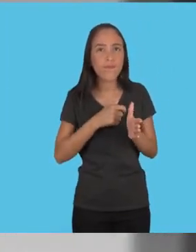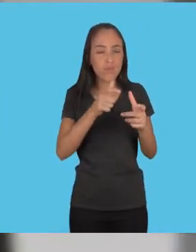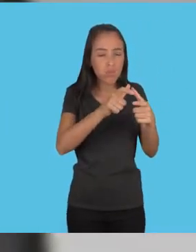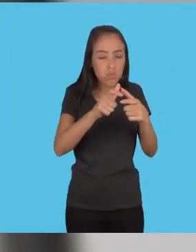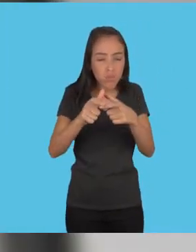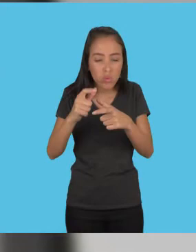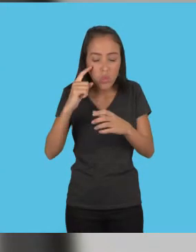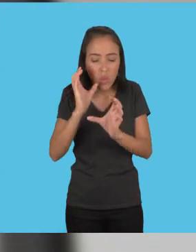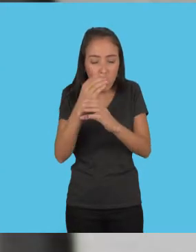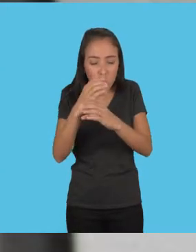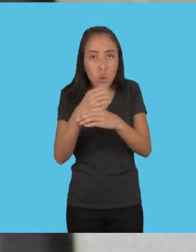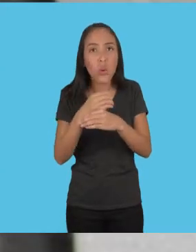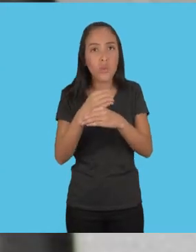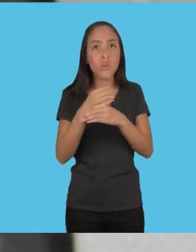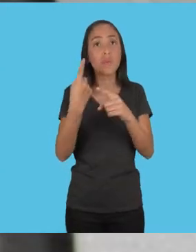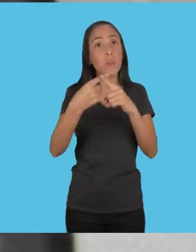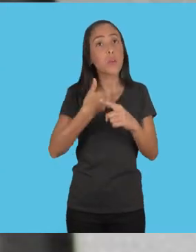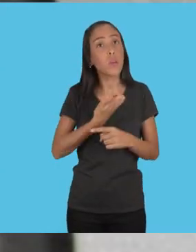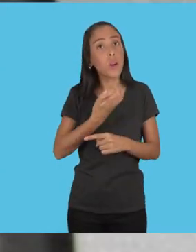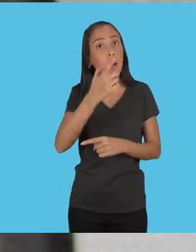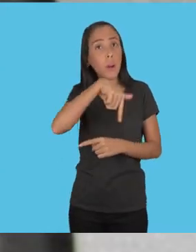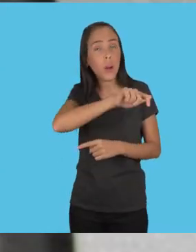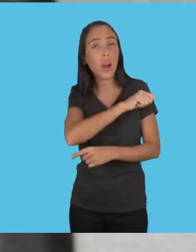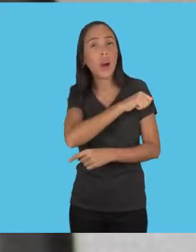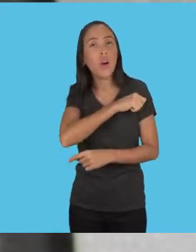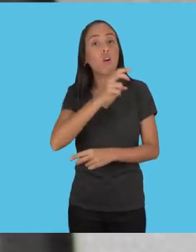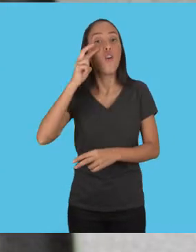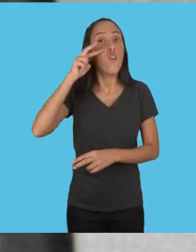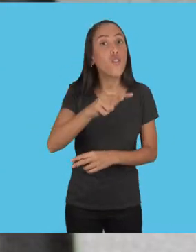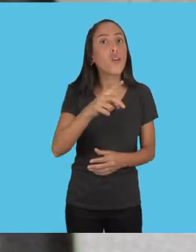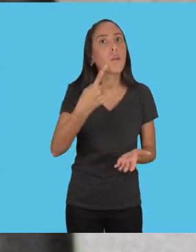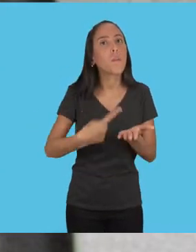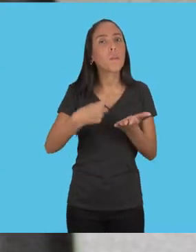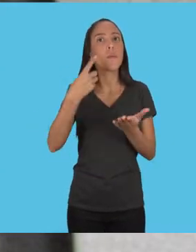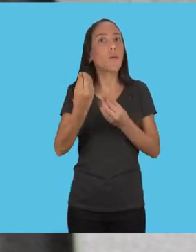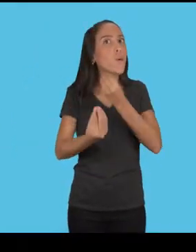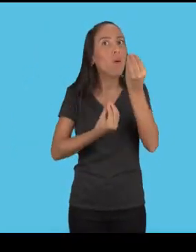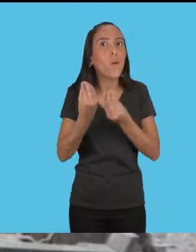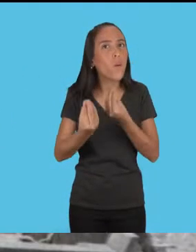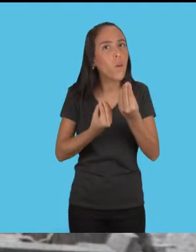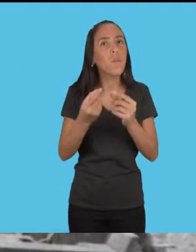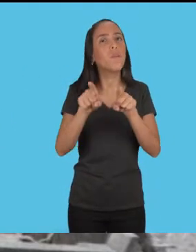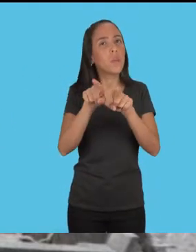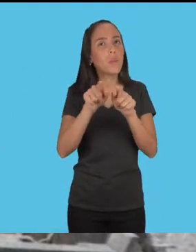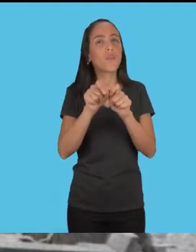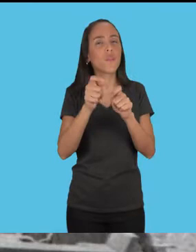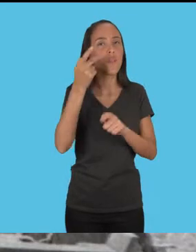visse essas parasitoses como eram. Fazíamos também visita